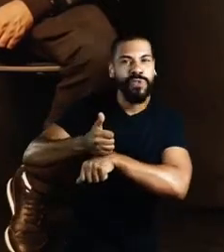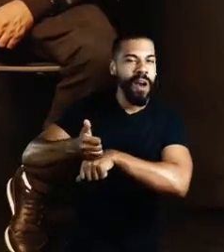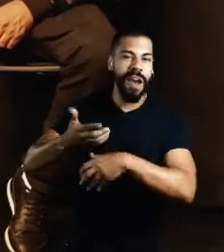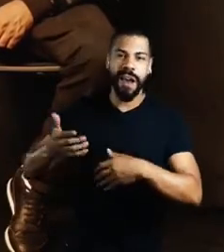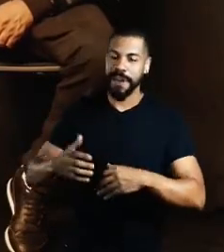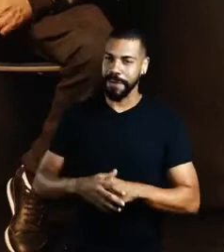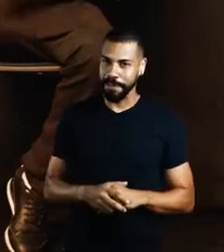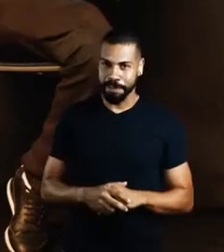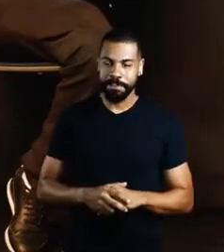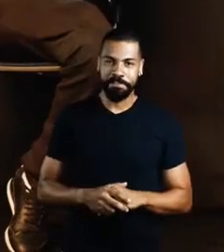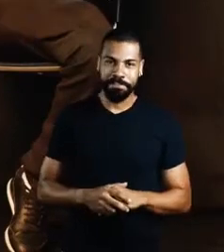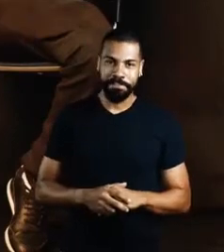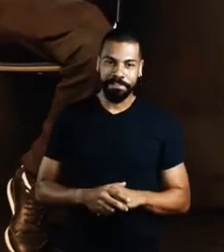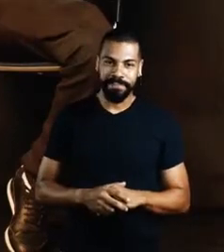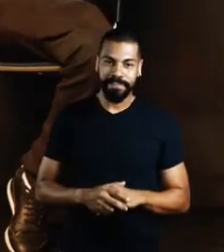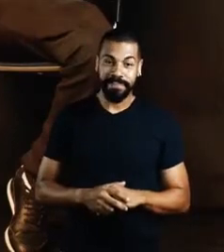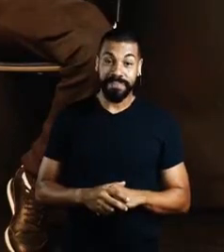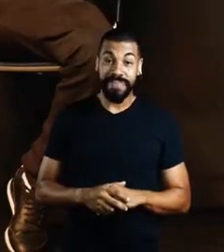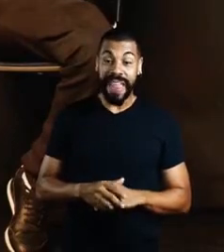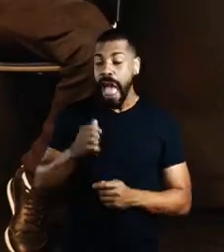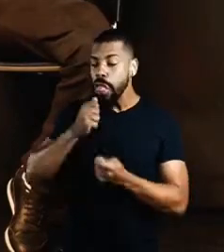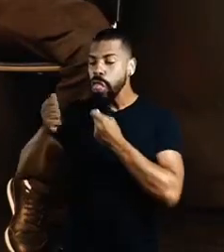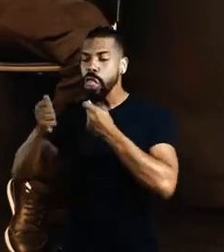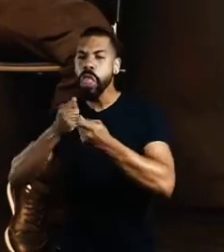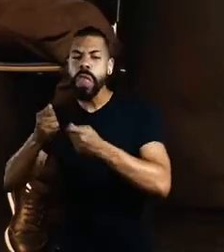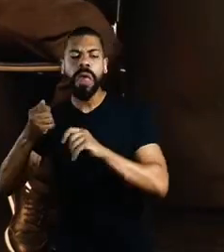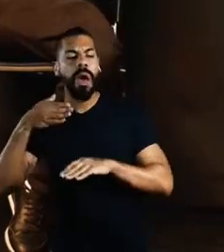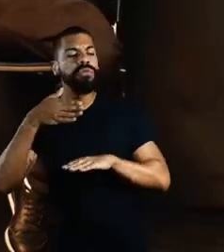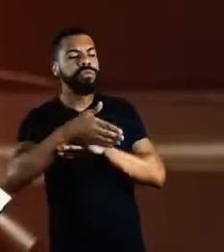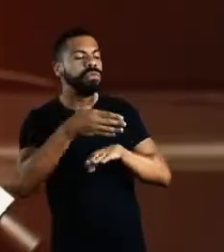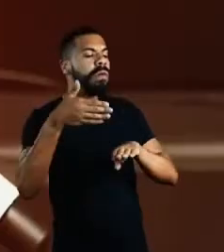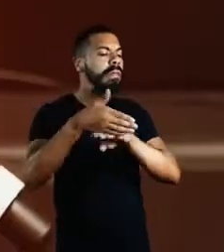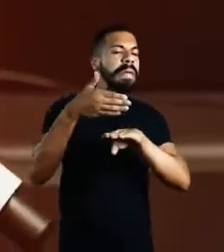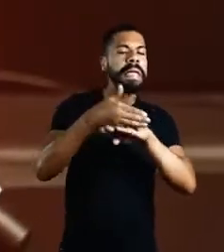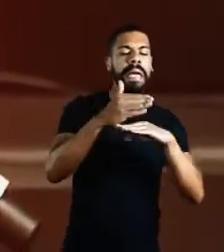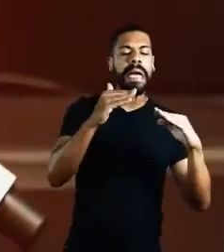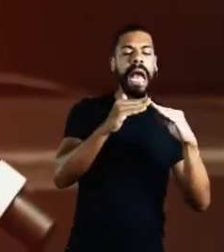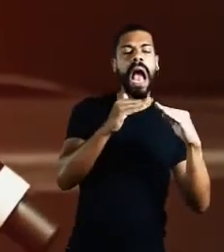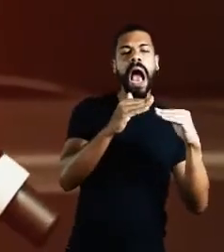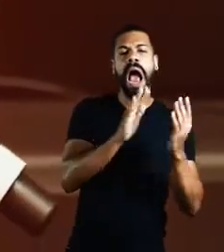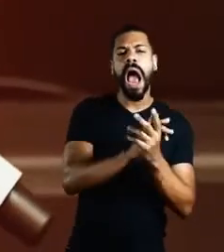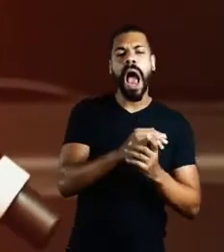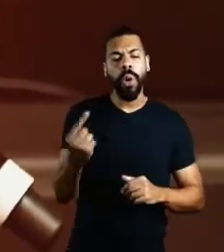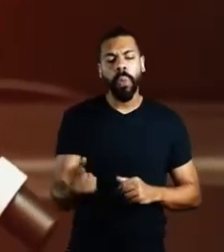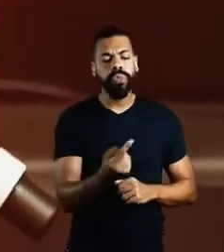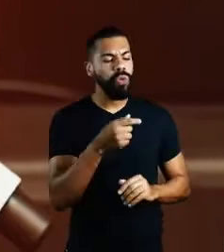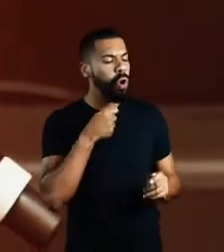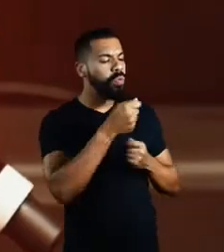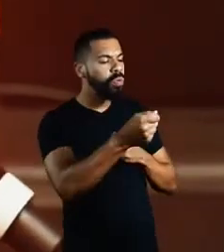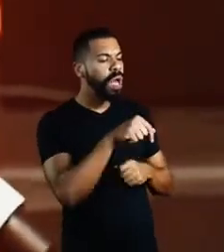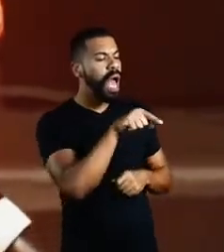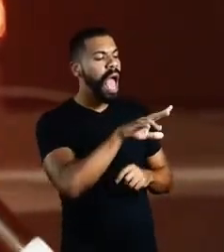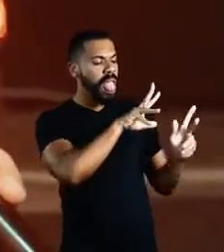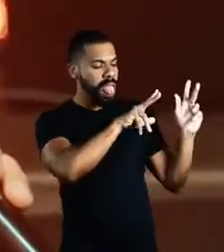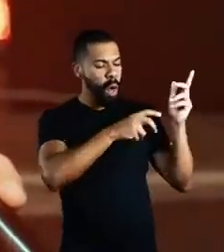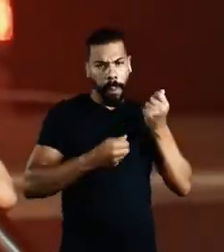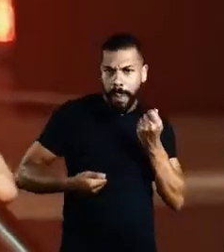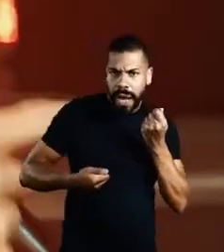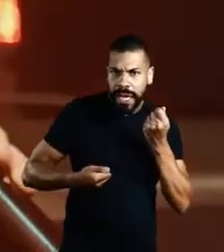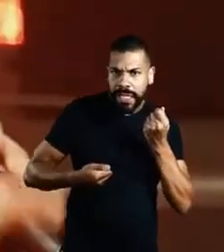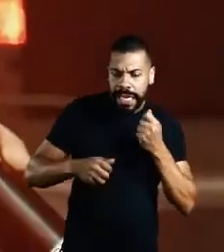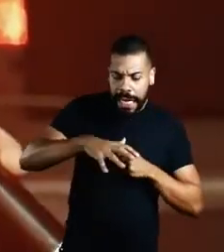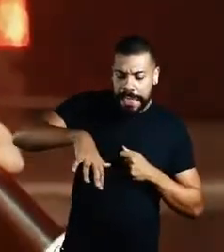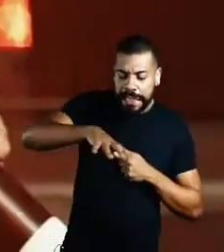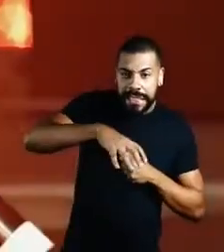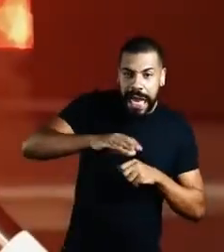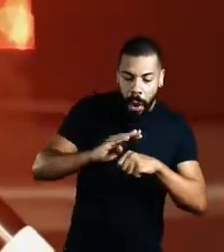gravadoras. E os jornalistas começaram a ir em casa, né? E na minha casa, e numa dessas, um jornalista falou, tem a São Bento. A gente conheceu a São